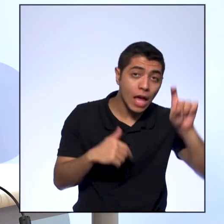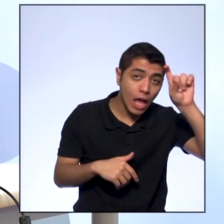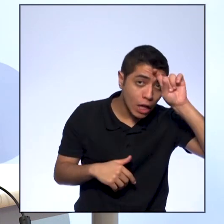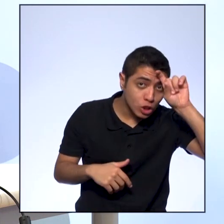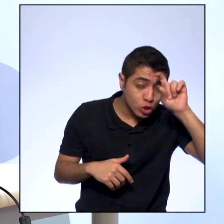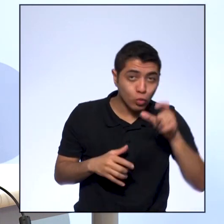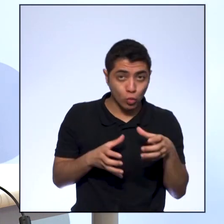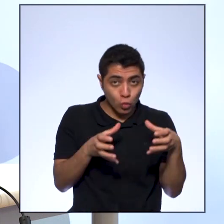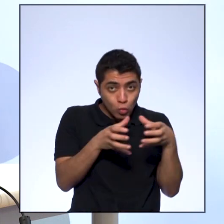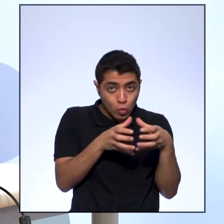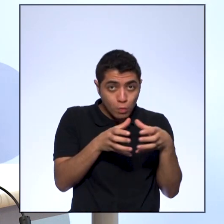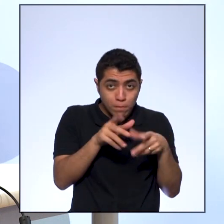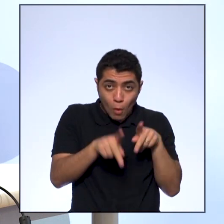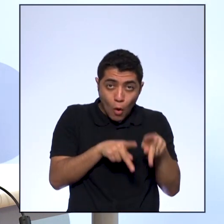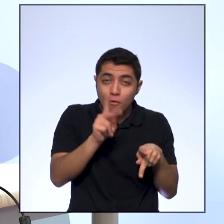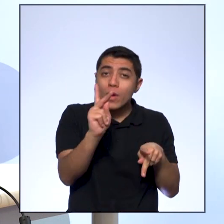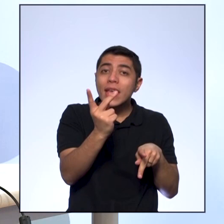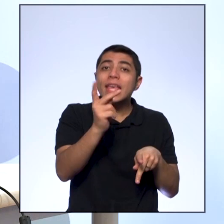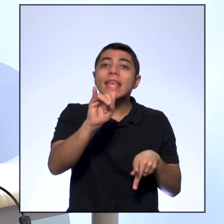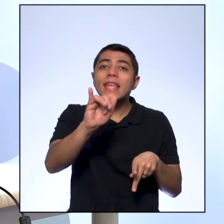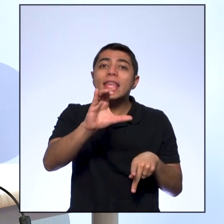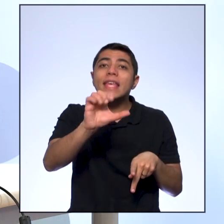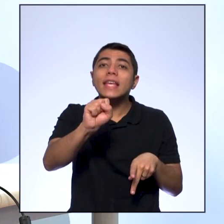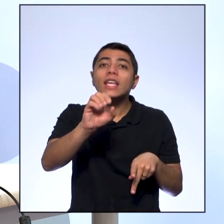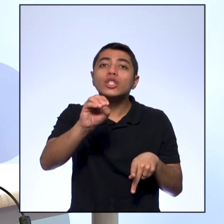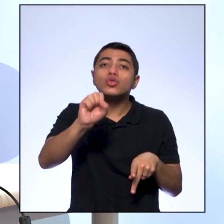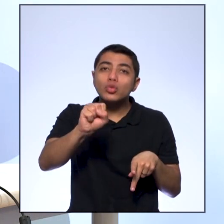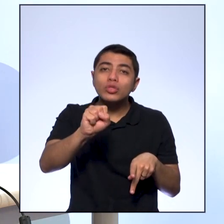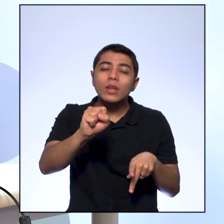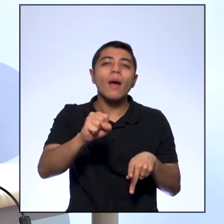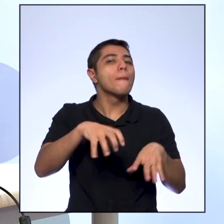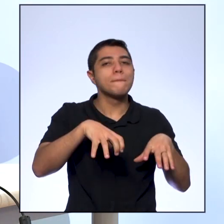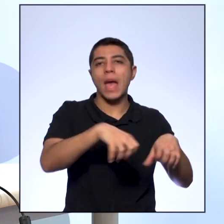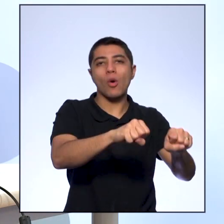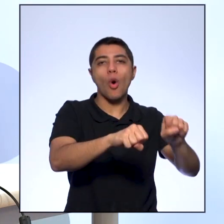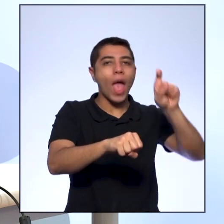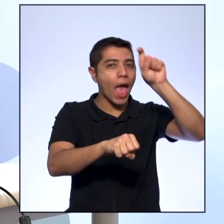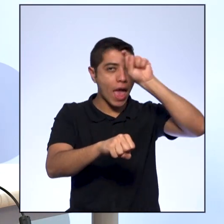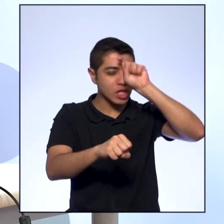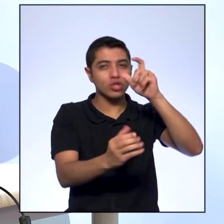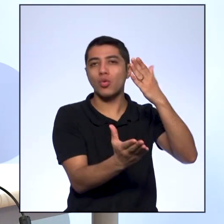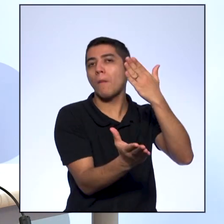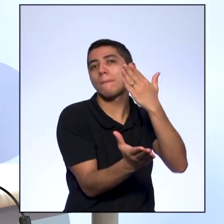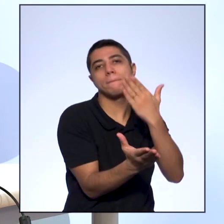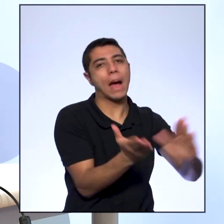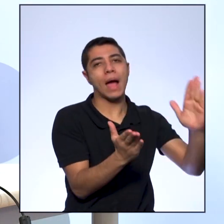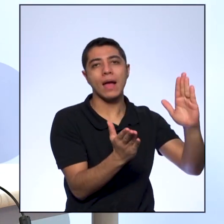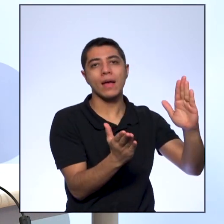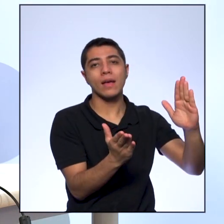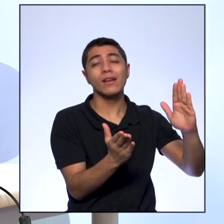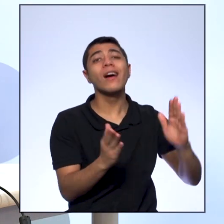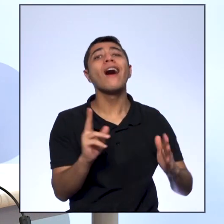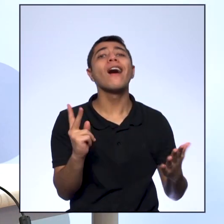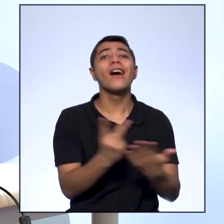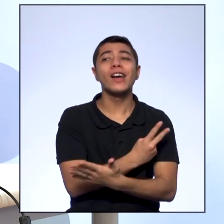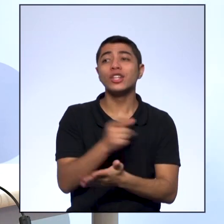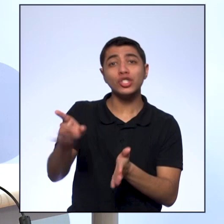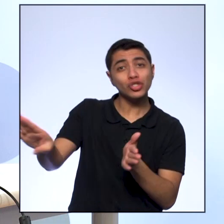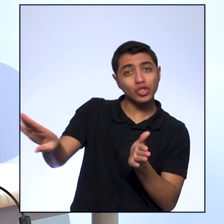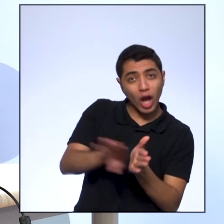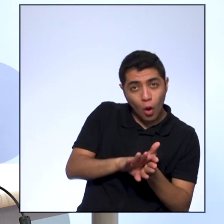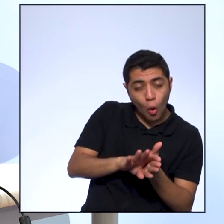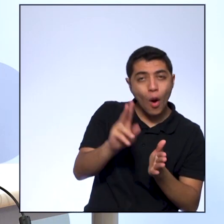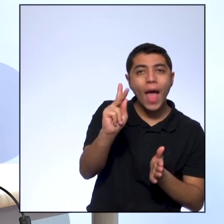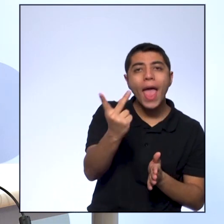presença dos hebreus por ali, mas quando o Império retorna ali com o poder dos faraós, os hebreus são